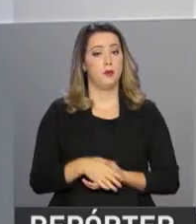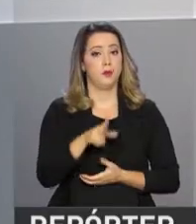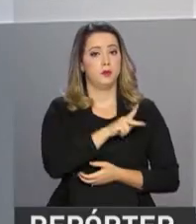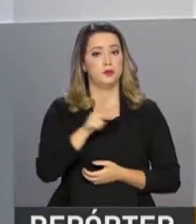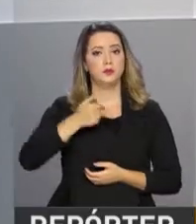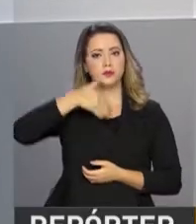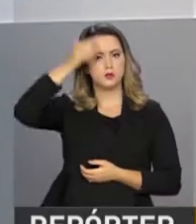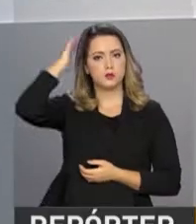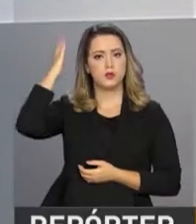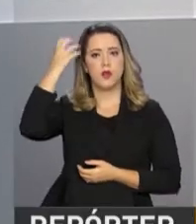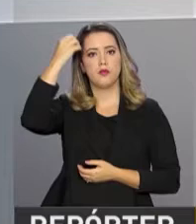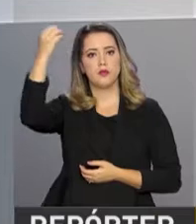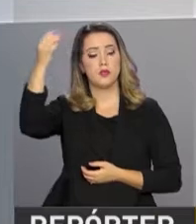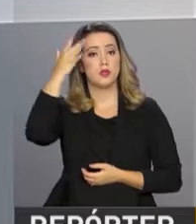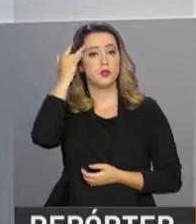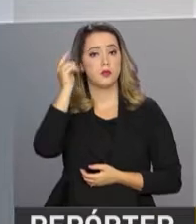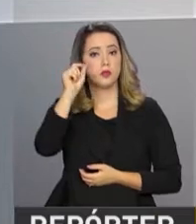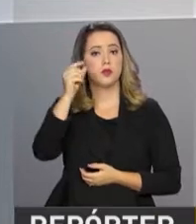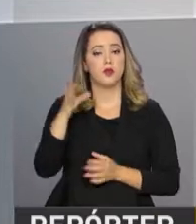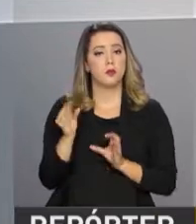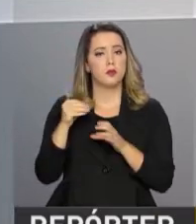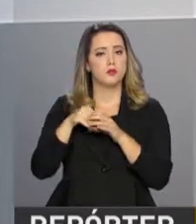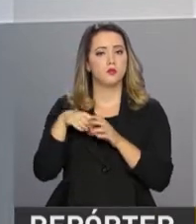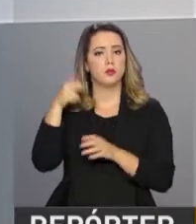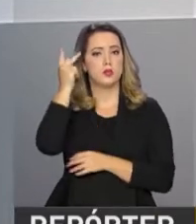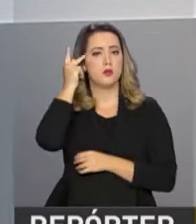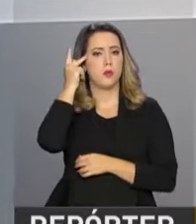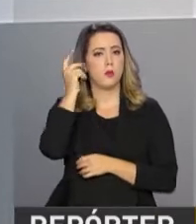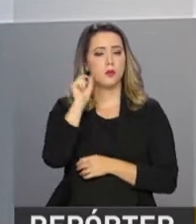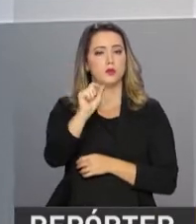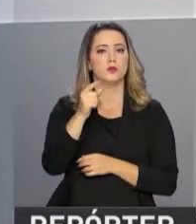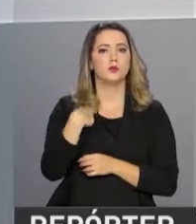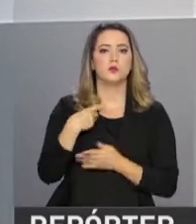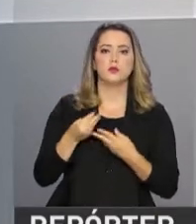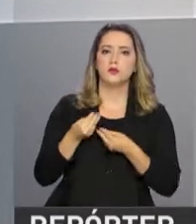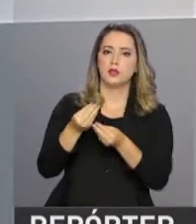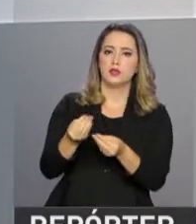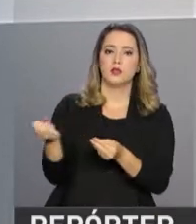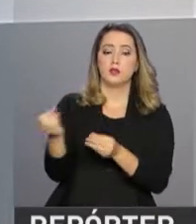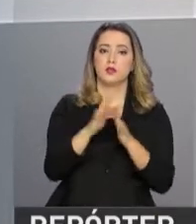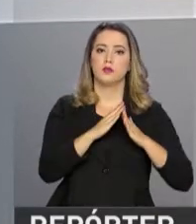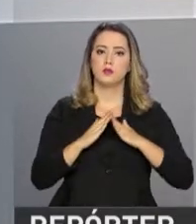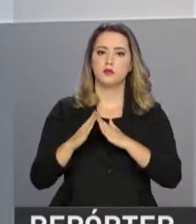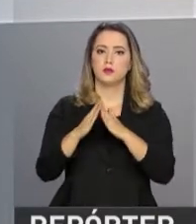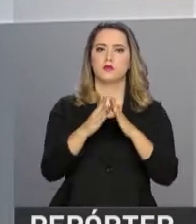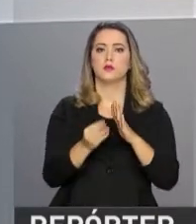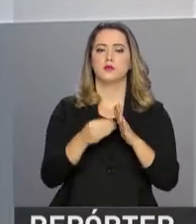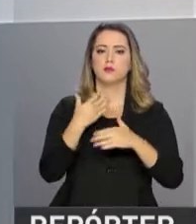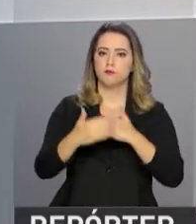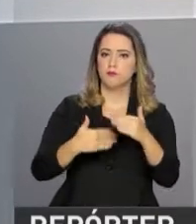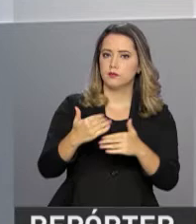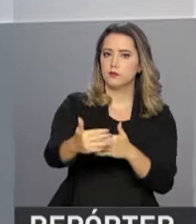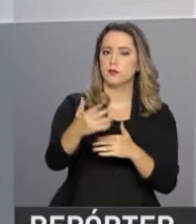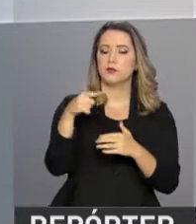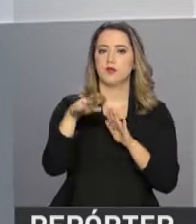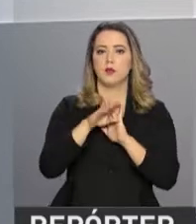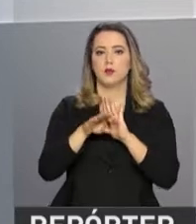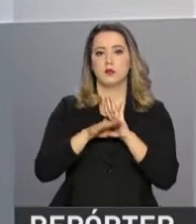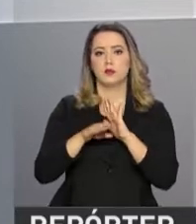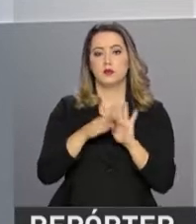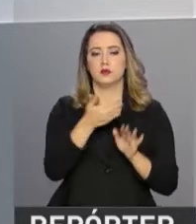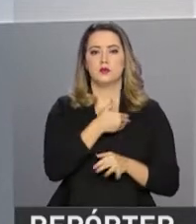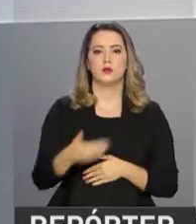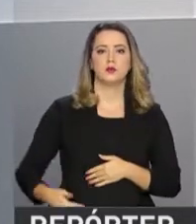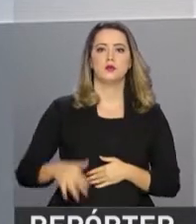presidente michel temer viaja amanhã para o interior de são paulo ele vai entregar novas moradias do programa avançar o projeto do